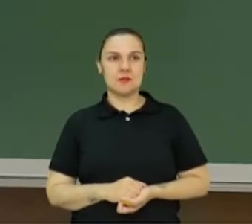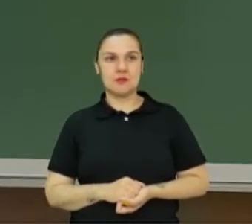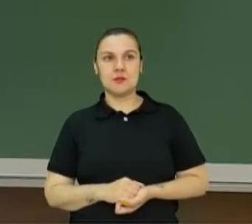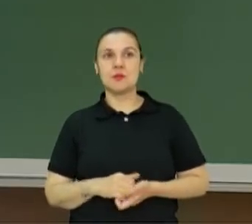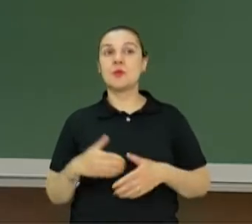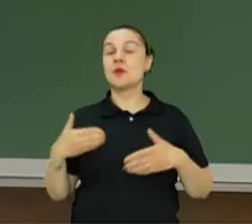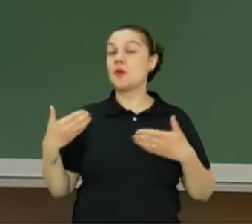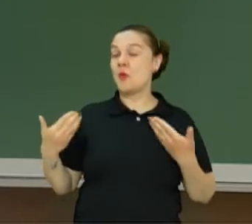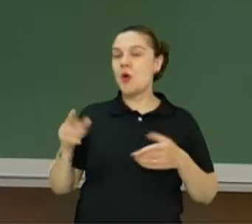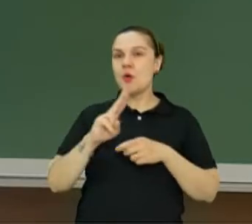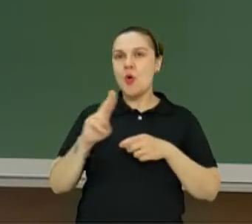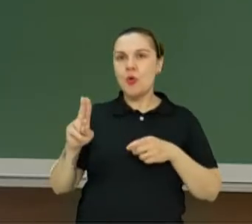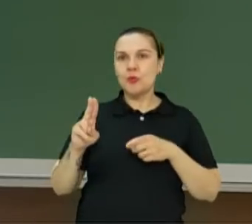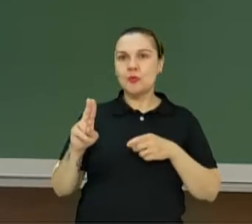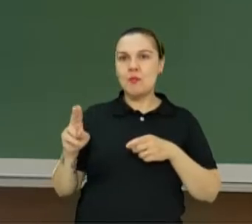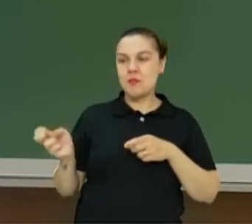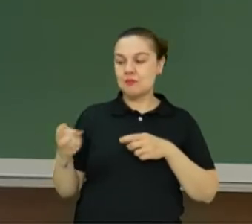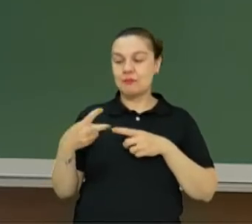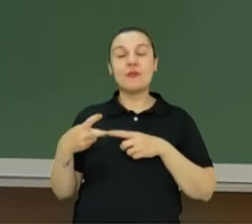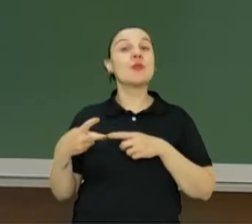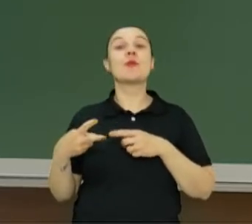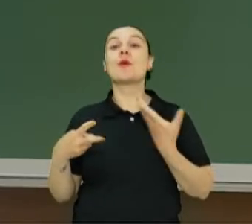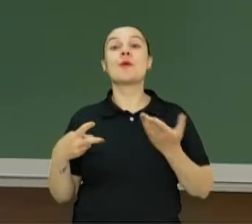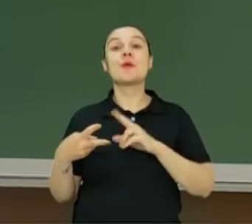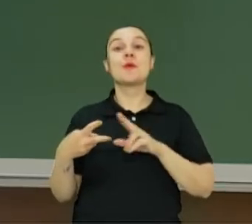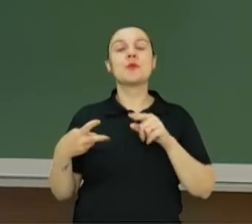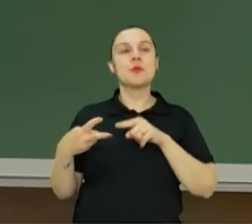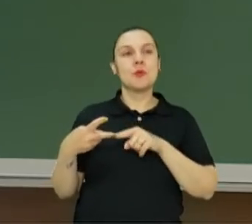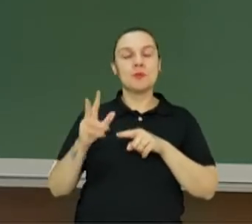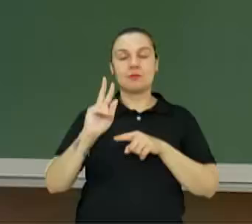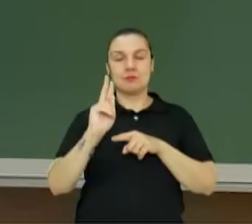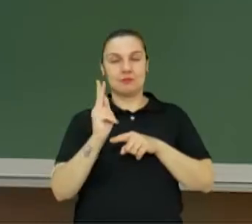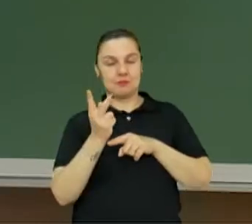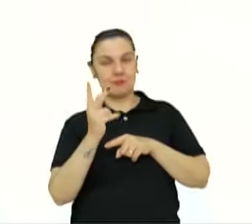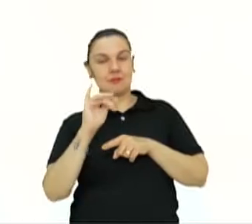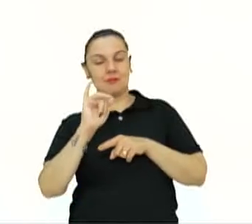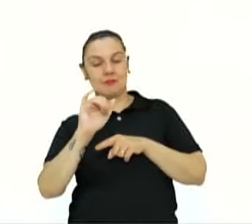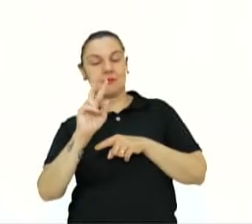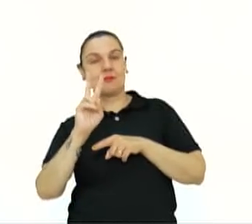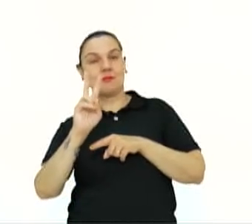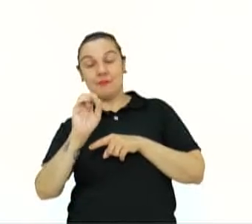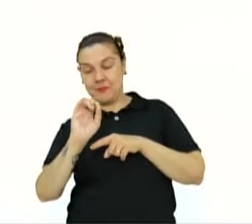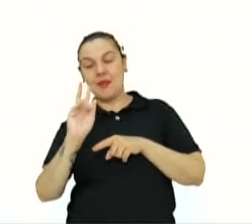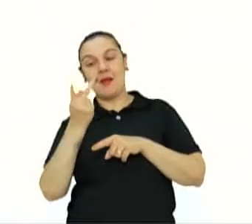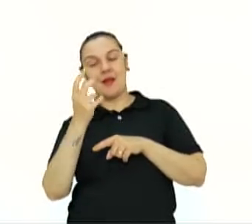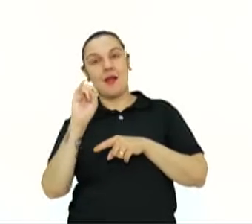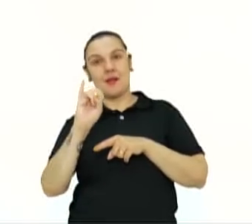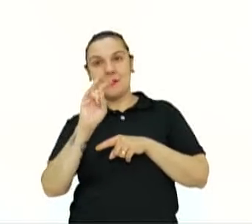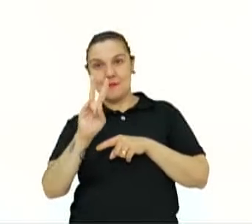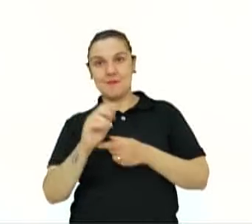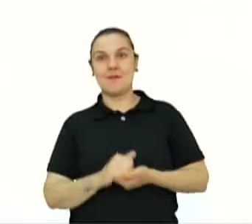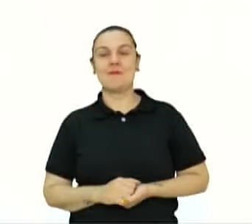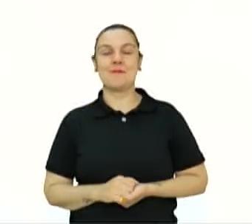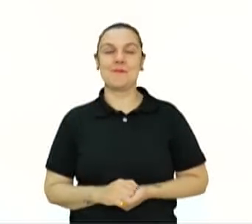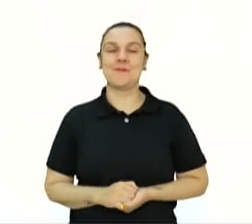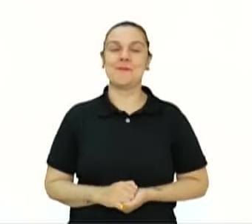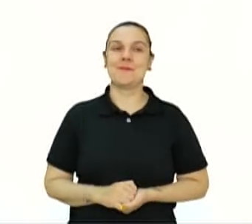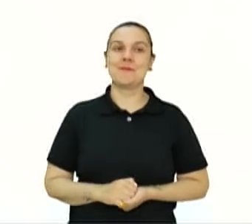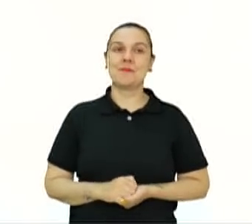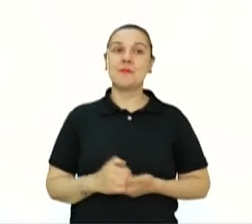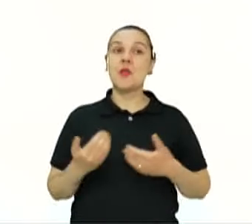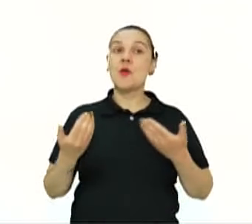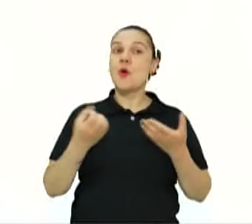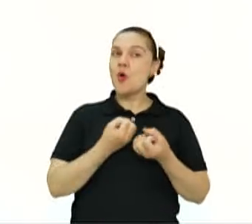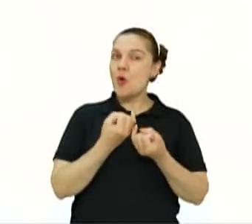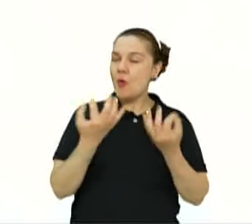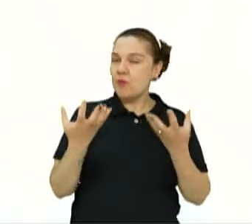agente causador dessa doença, é um vírus. Mas qual vírus? Um vírus chamado HIV, tá?